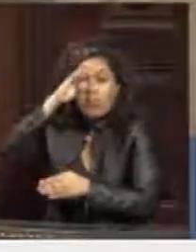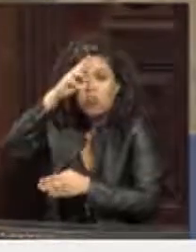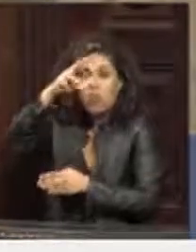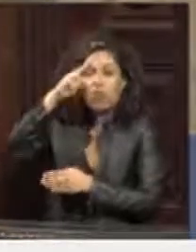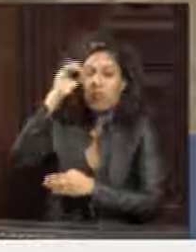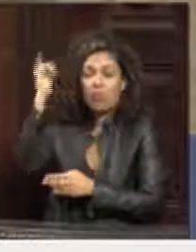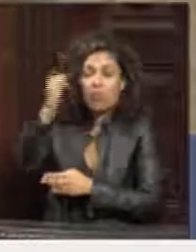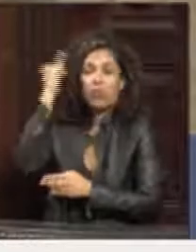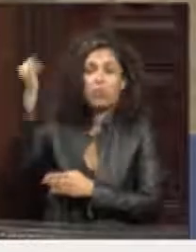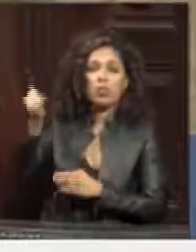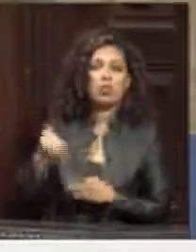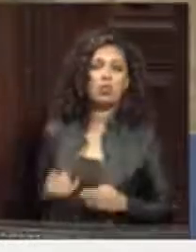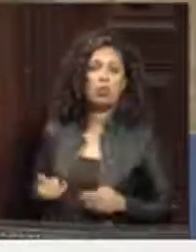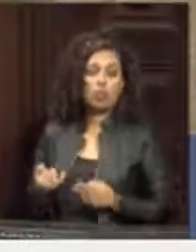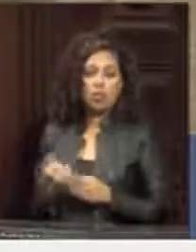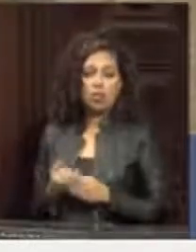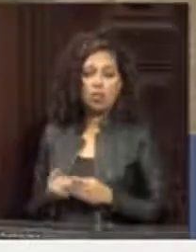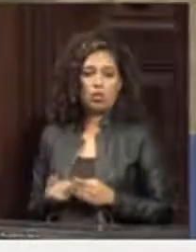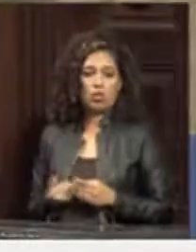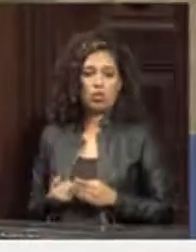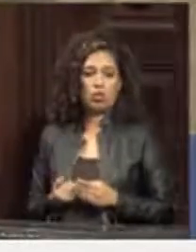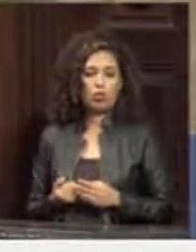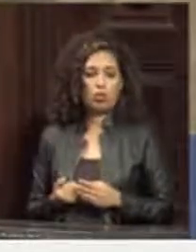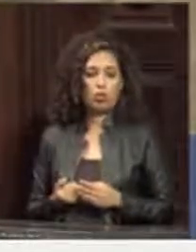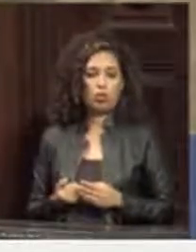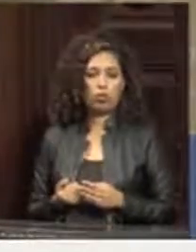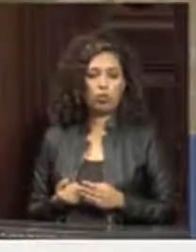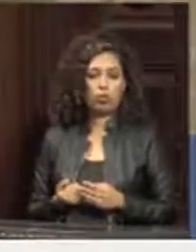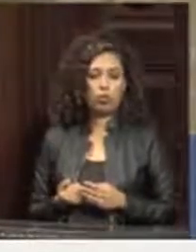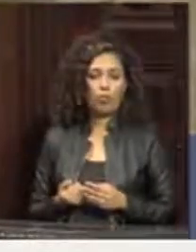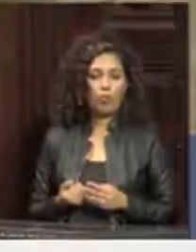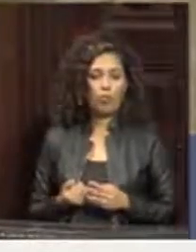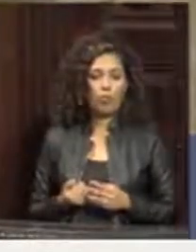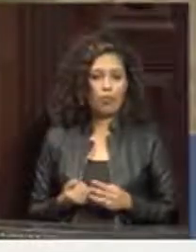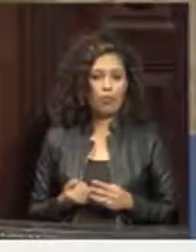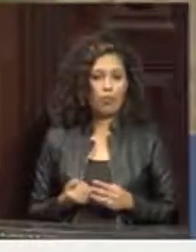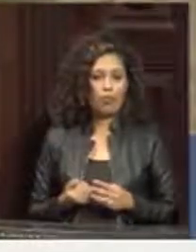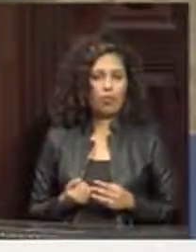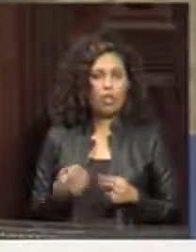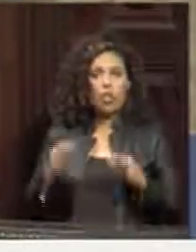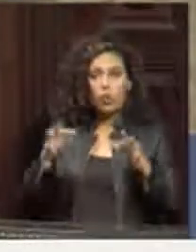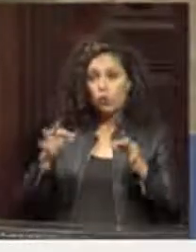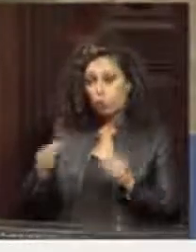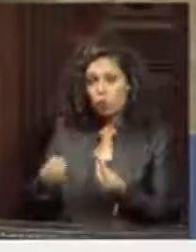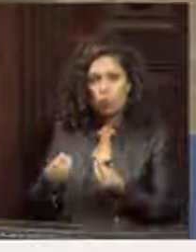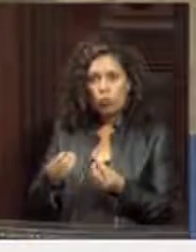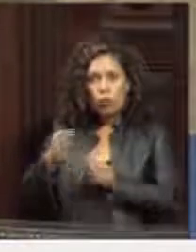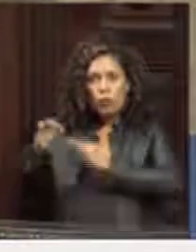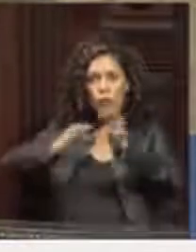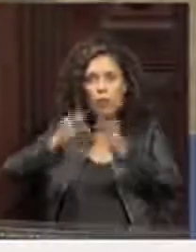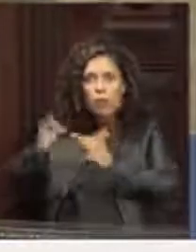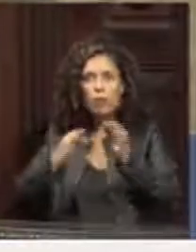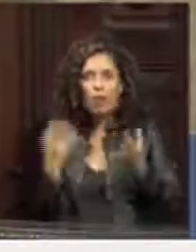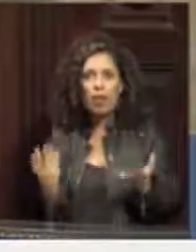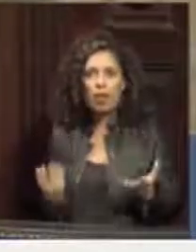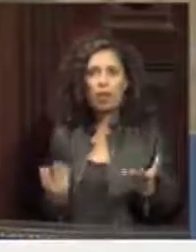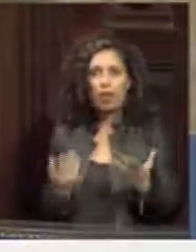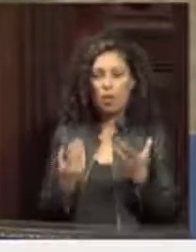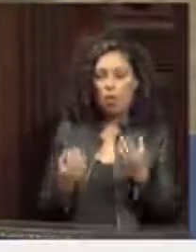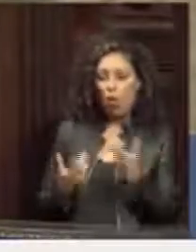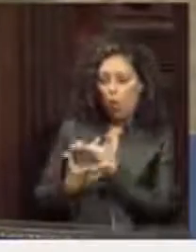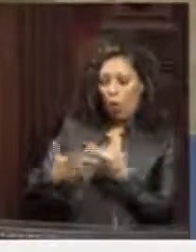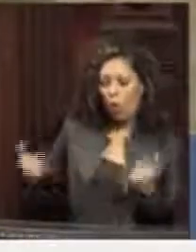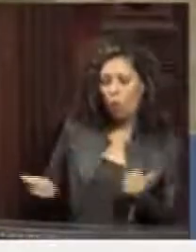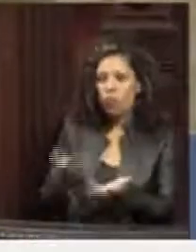de Friburgo, o maior setor metal mecânico do país, escoa para pegar Dutra e Bahia por